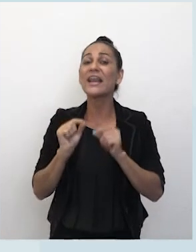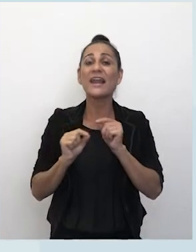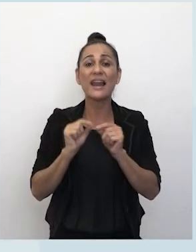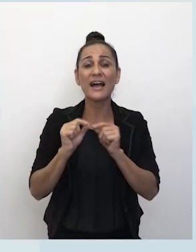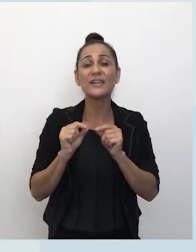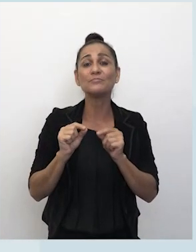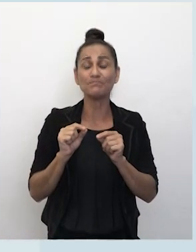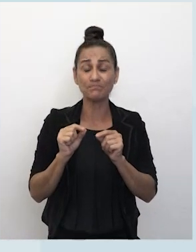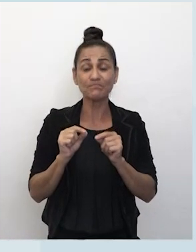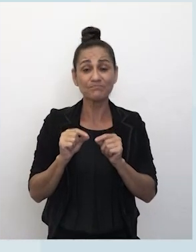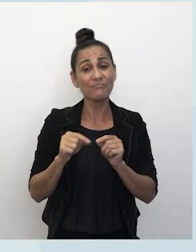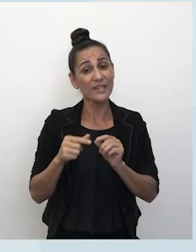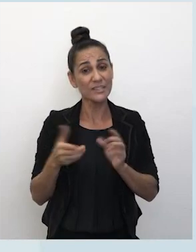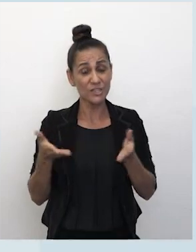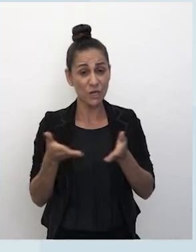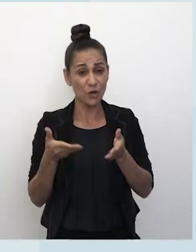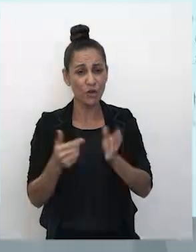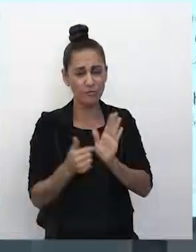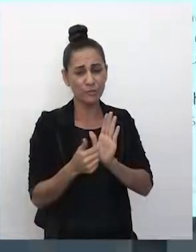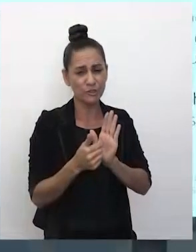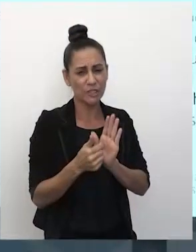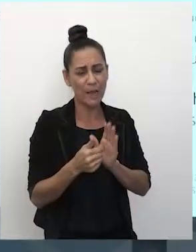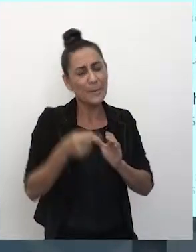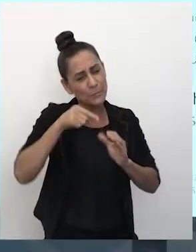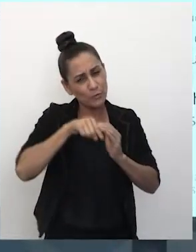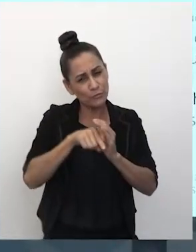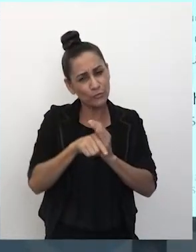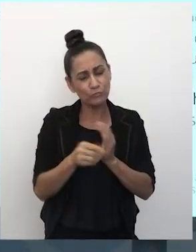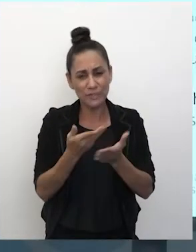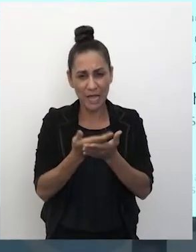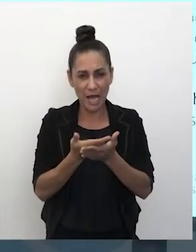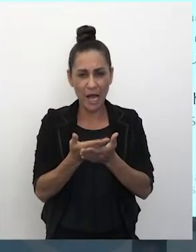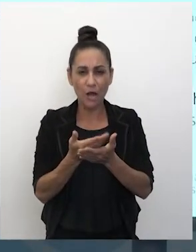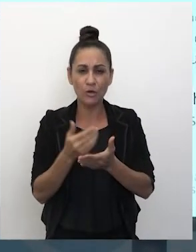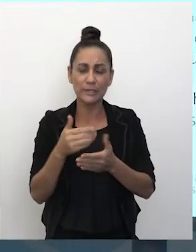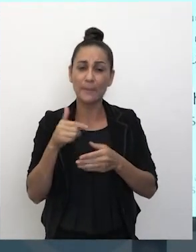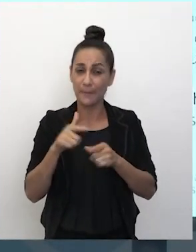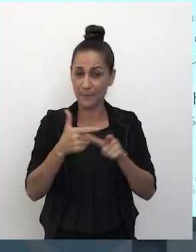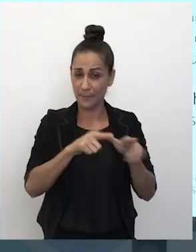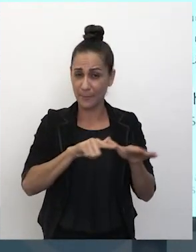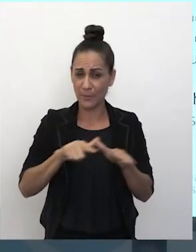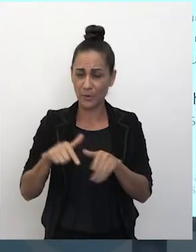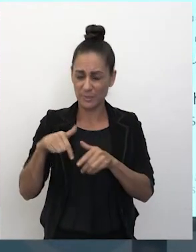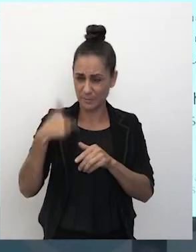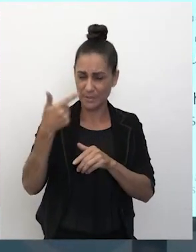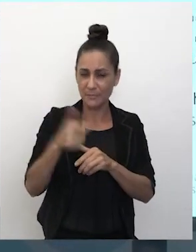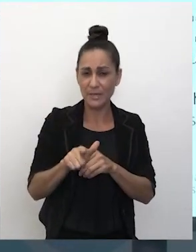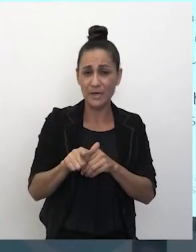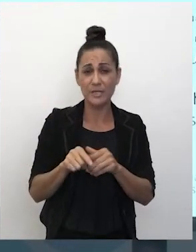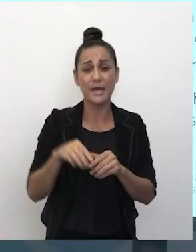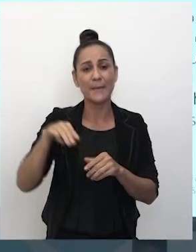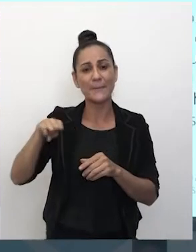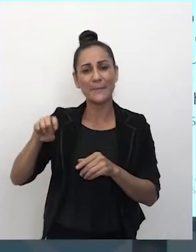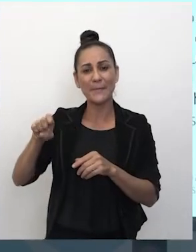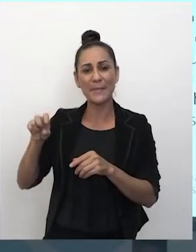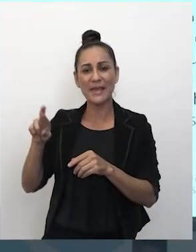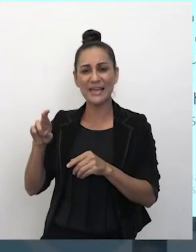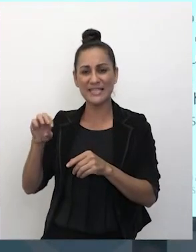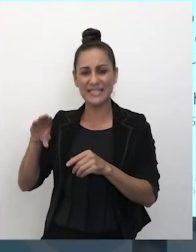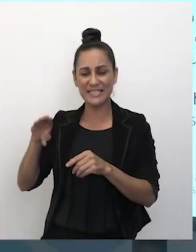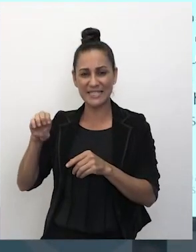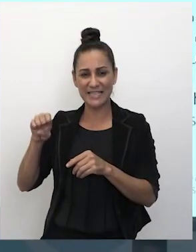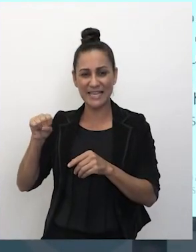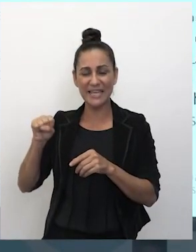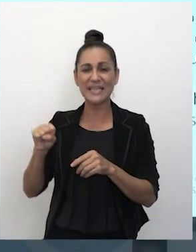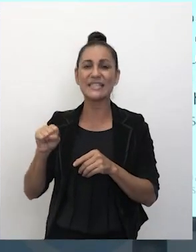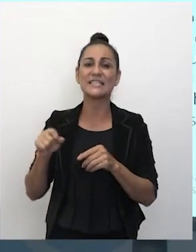mecenas. A gente vai entrar nisso com mais profundidade na semana que vem, mas os mecenas, né, numa definição